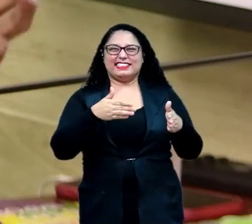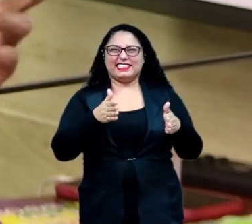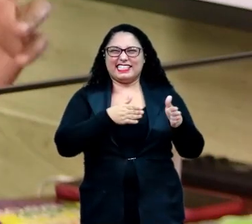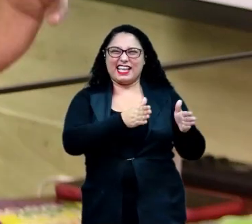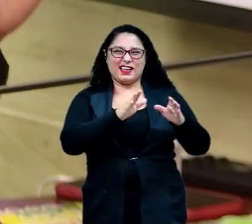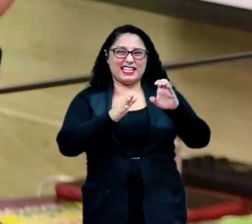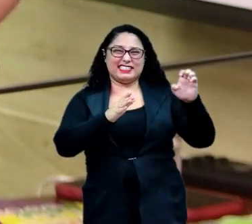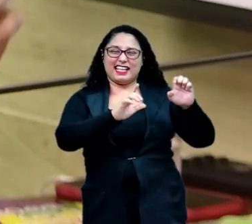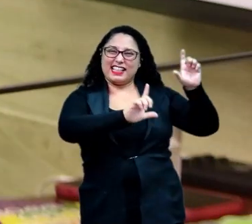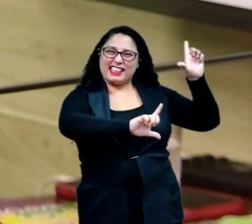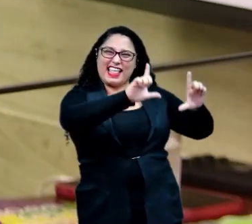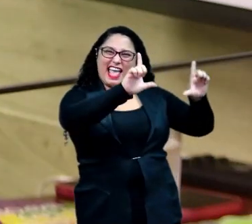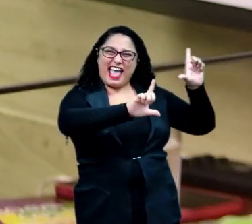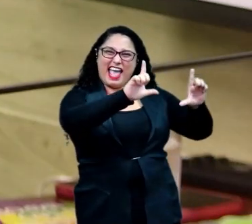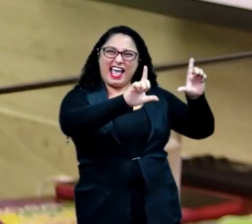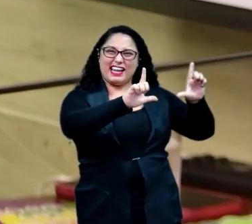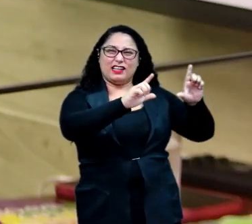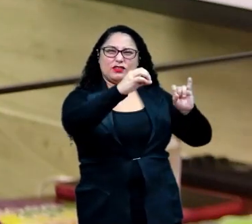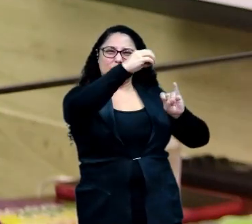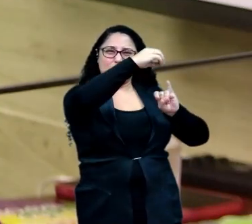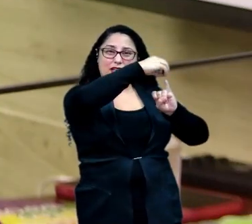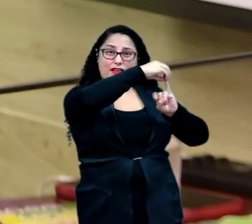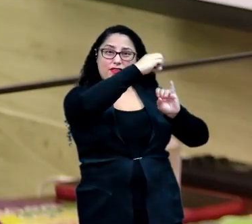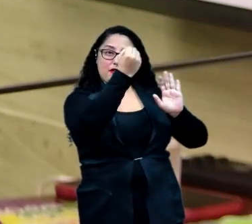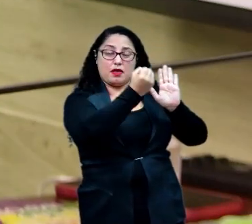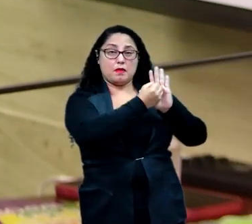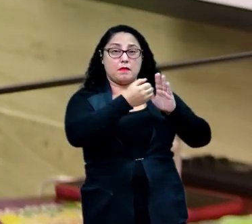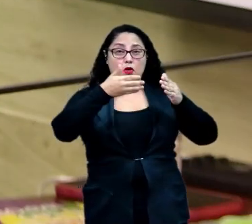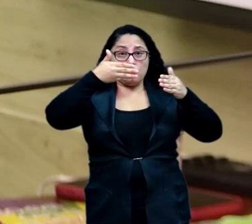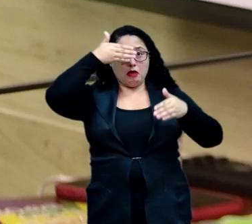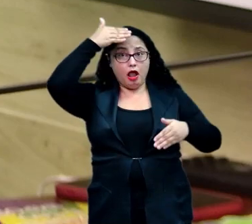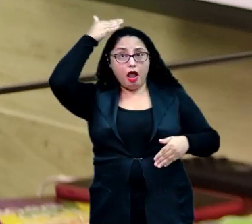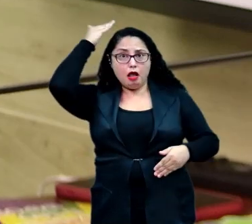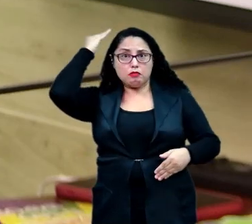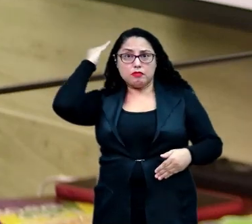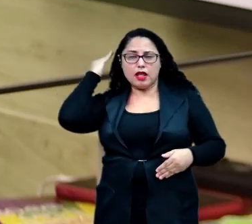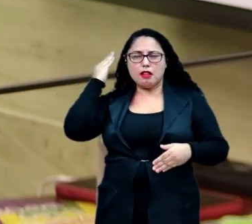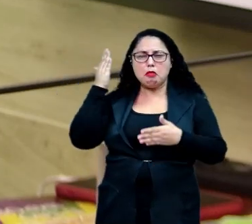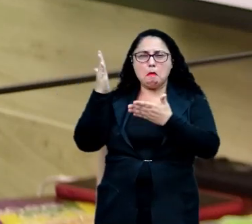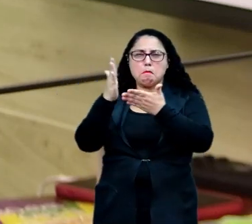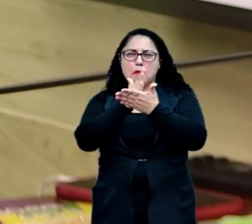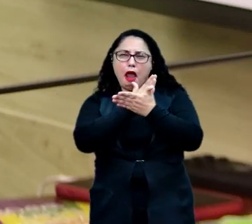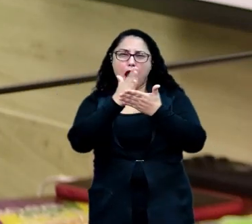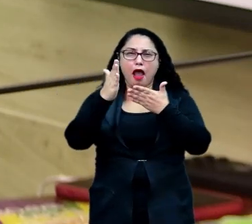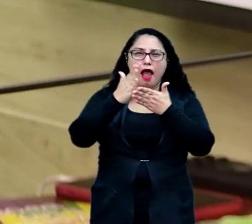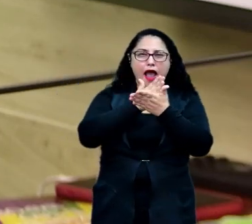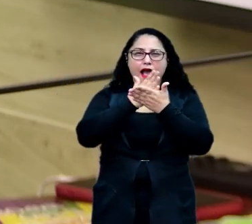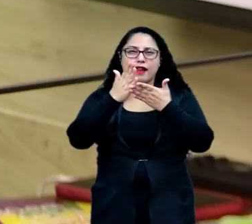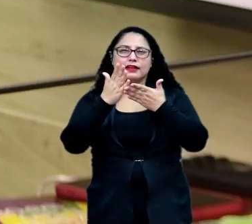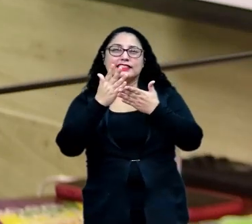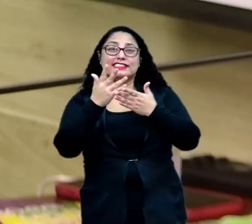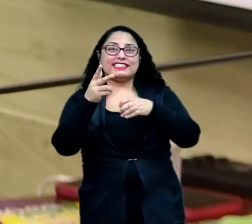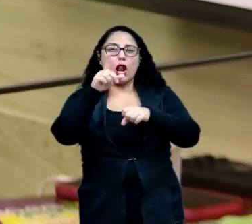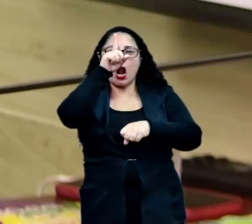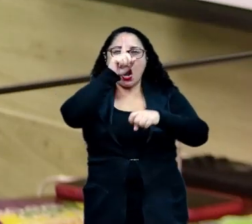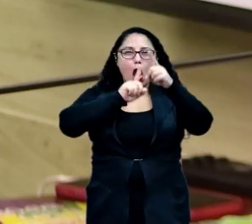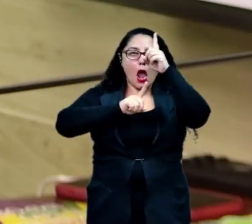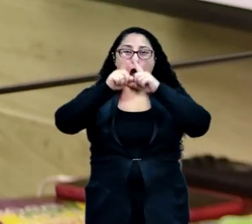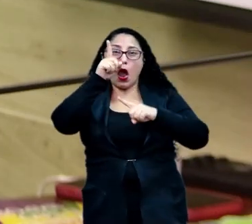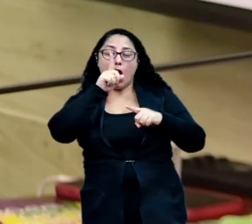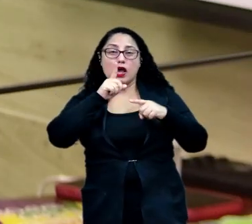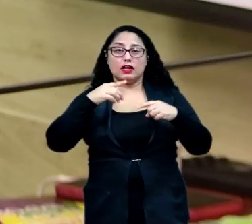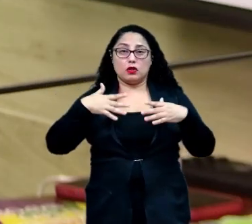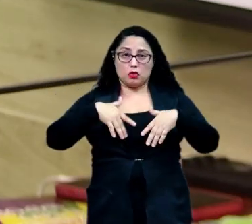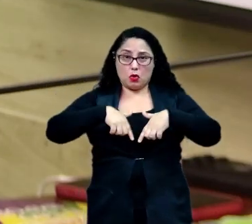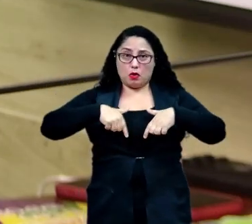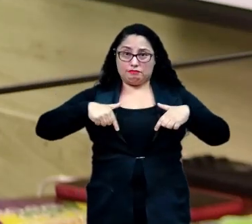uma tela com a logomarca do IFB, meus cabelos estão parcialmente nevados, estou com uma camisa com a